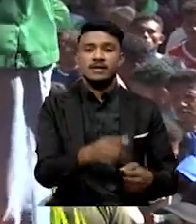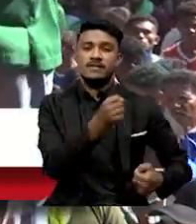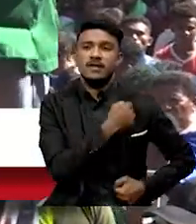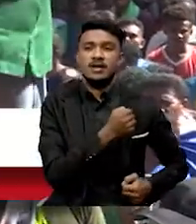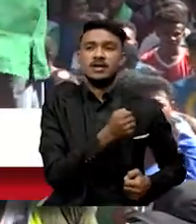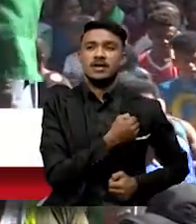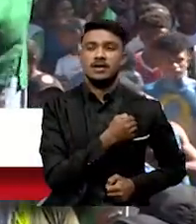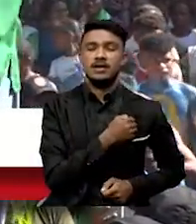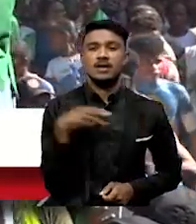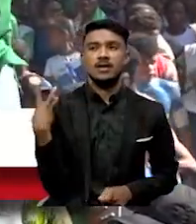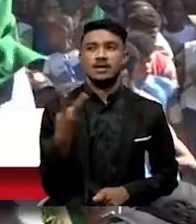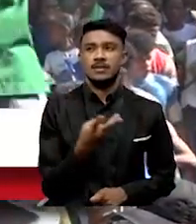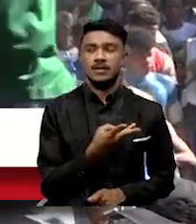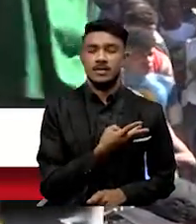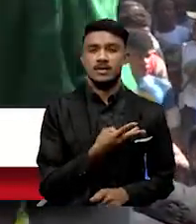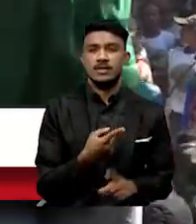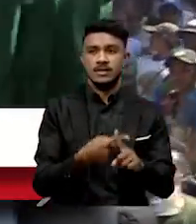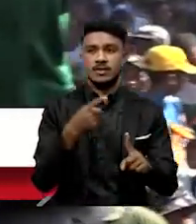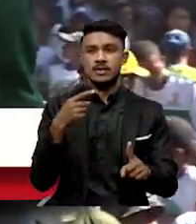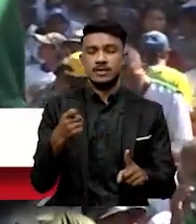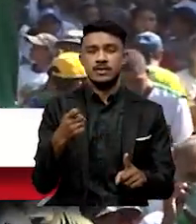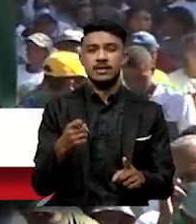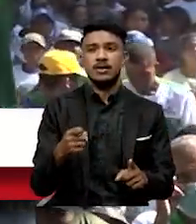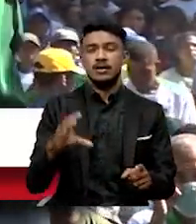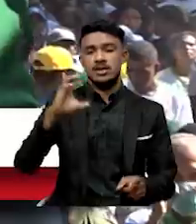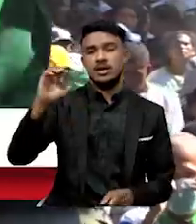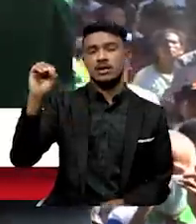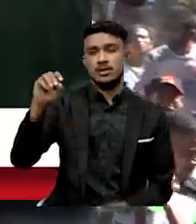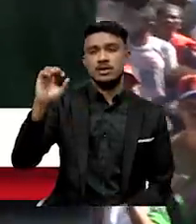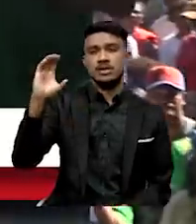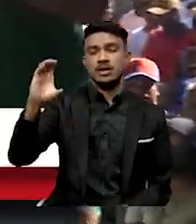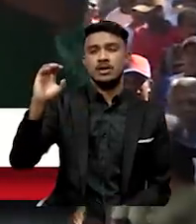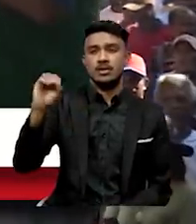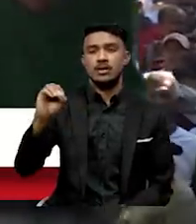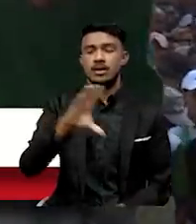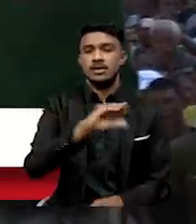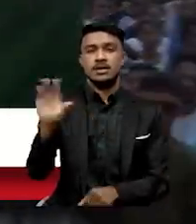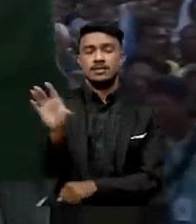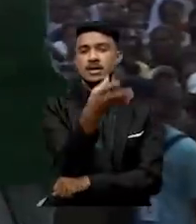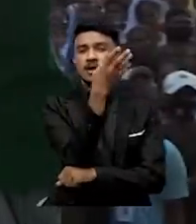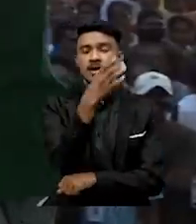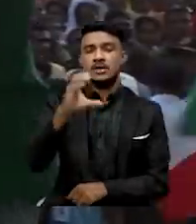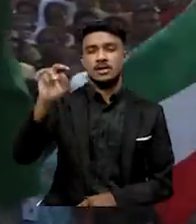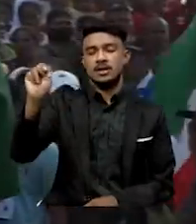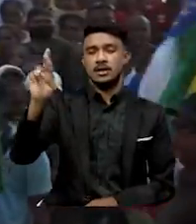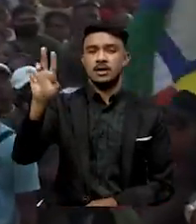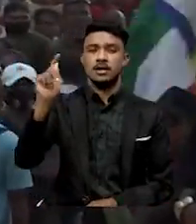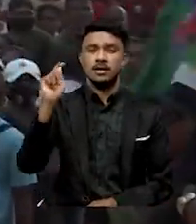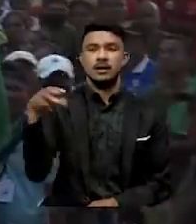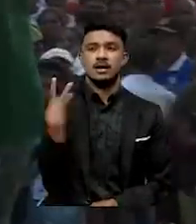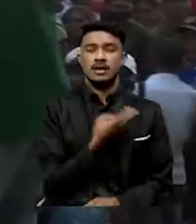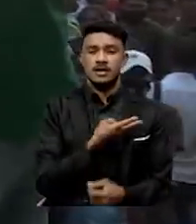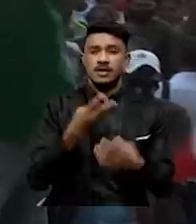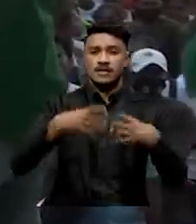tuinsa ansinua na campitoni, fun mese bosse un seo, hit kat na fat pus lio bandeira CNRT, ma si tat pusut fan lio